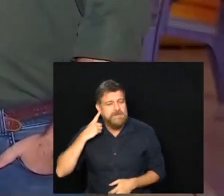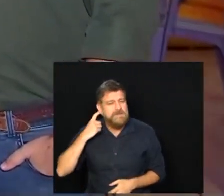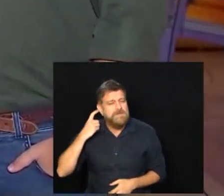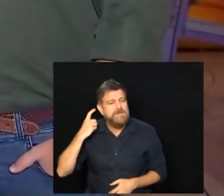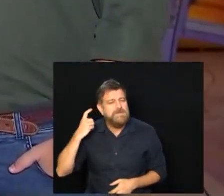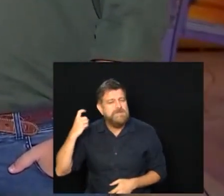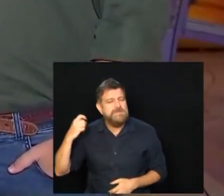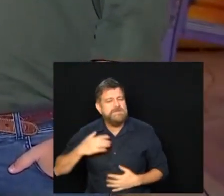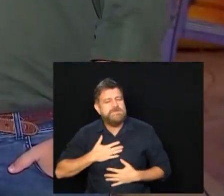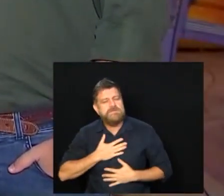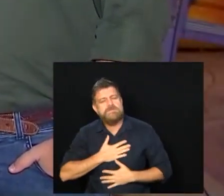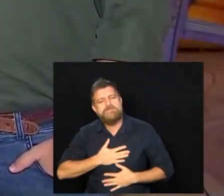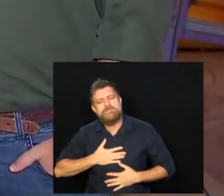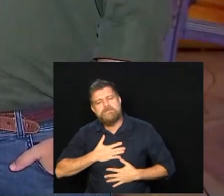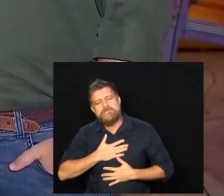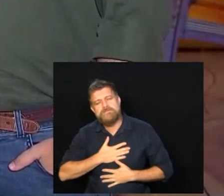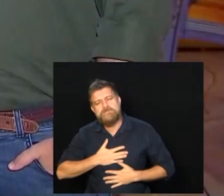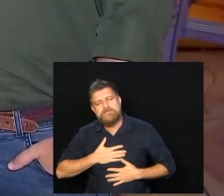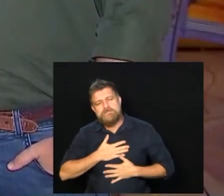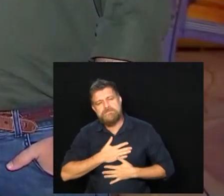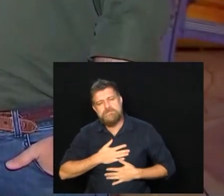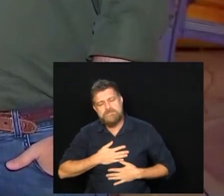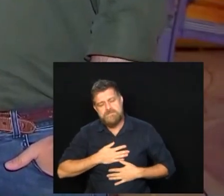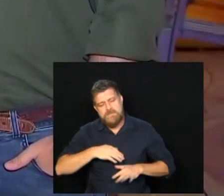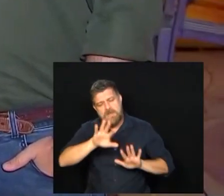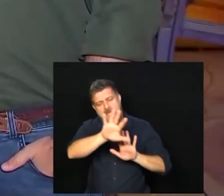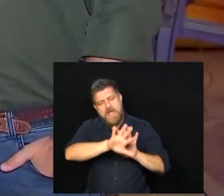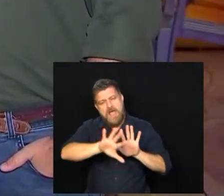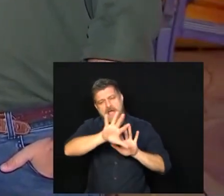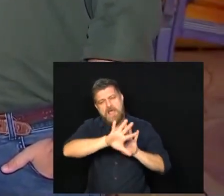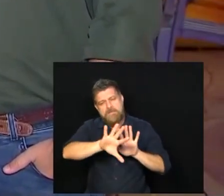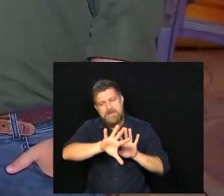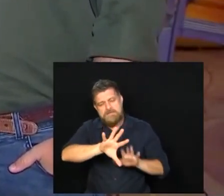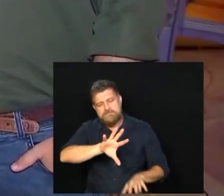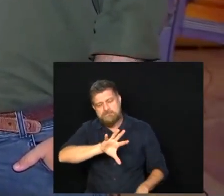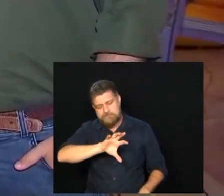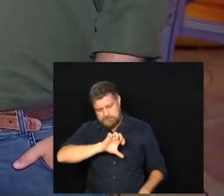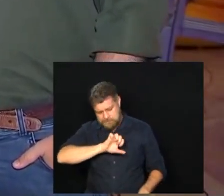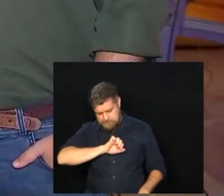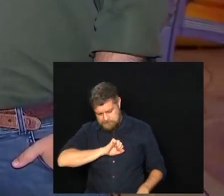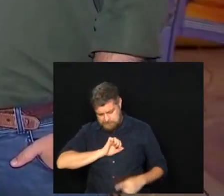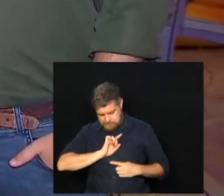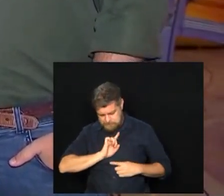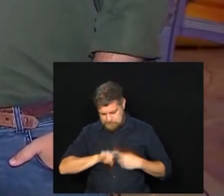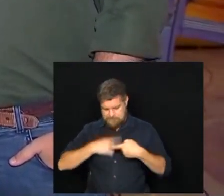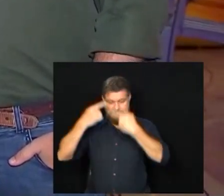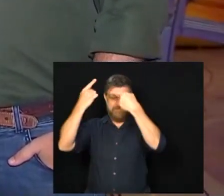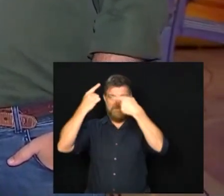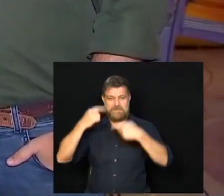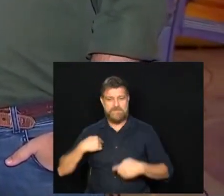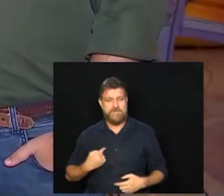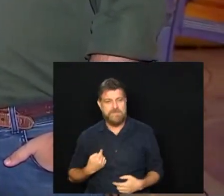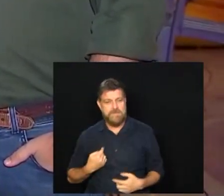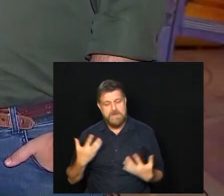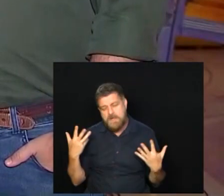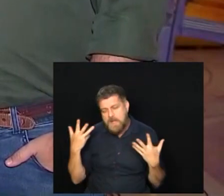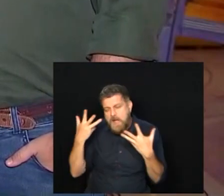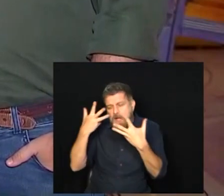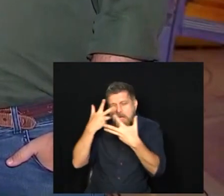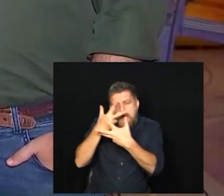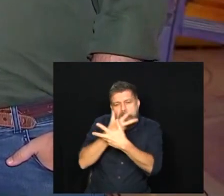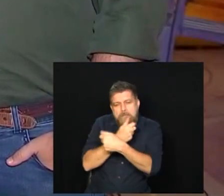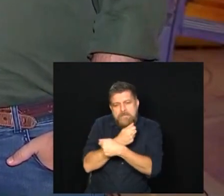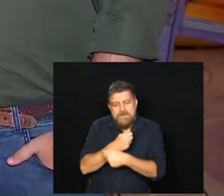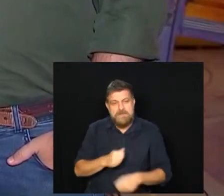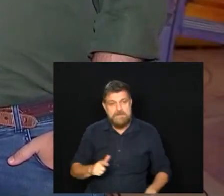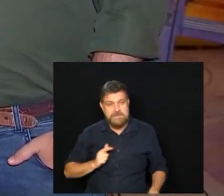e boas imagens, como ela disse, até incentiva você... Uma boa energia, né? Exatamente. Eu acho que é a expressão da beleza. Eu acho